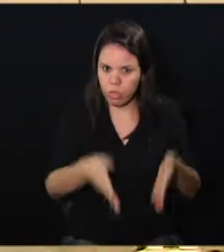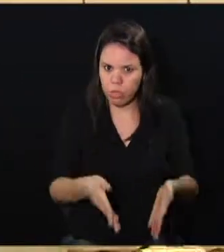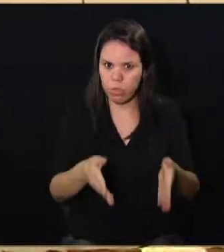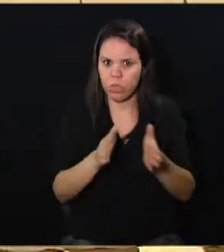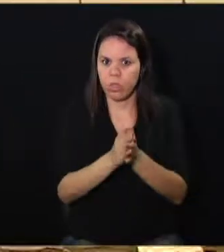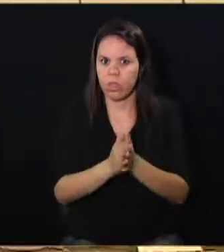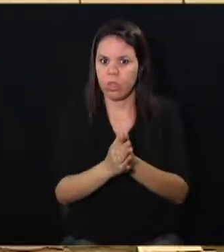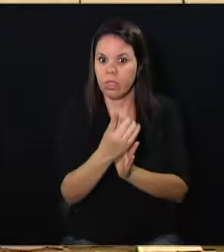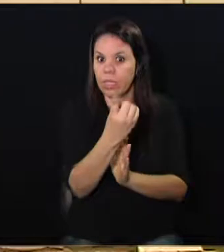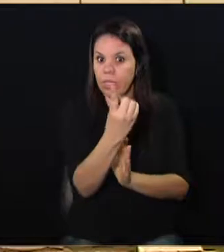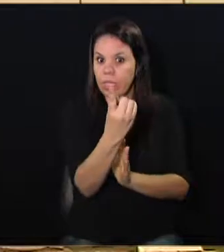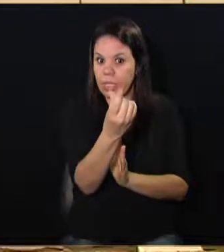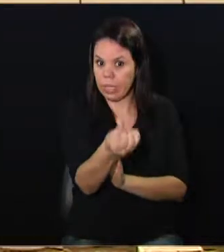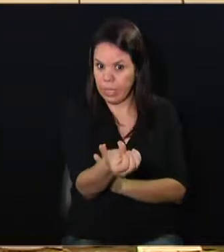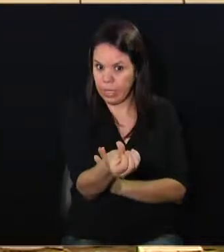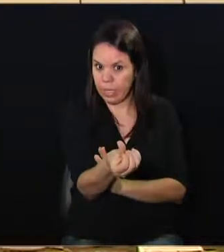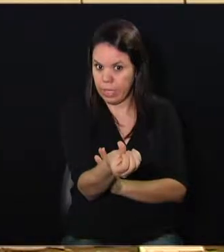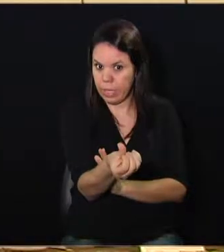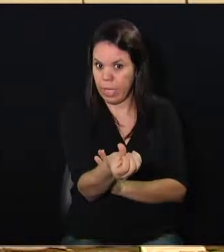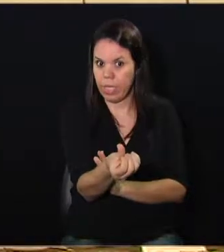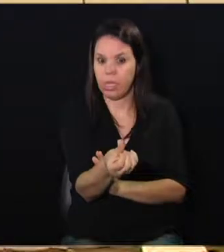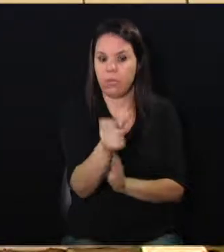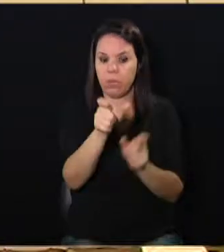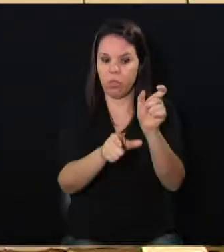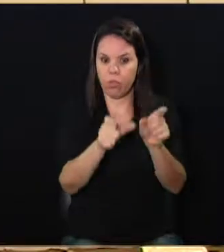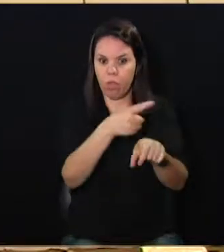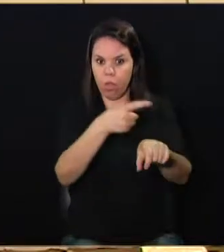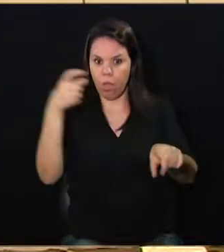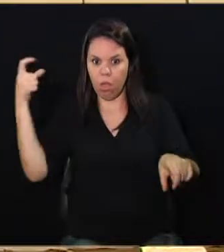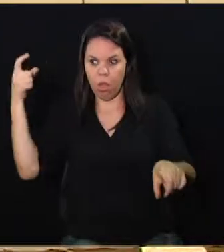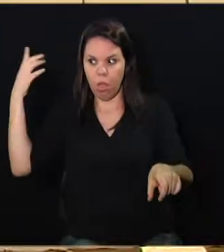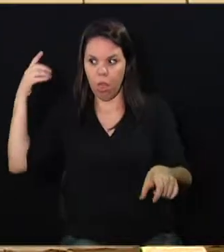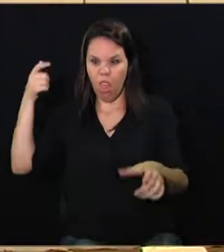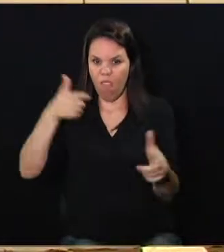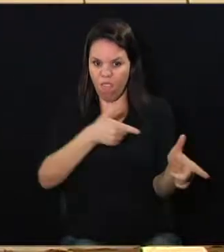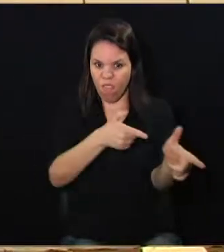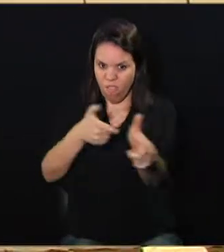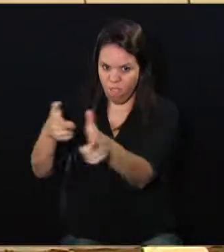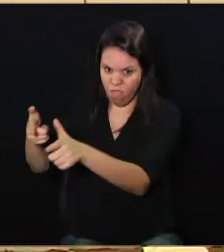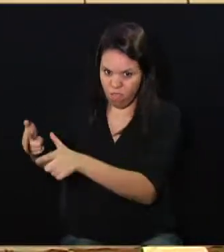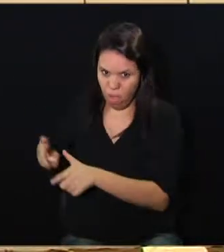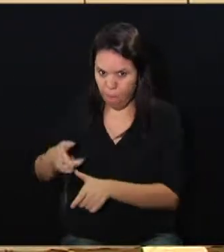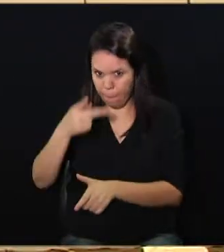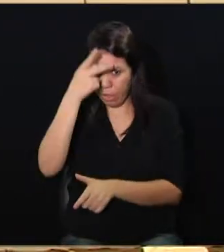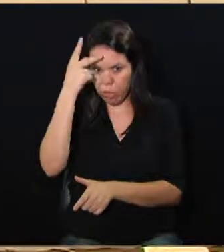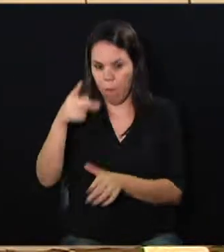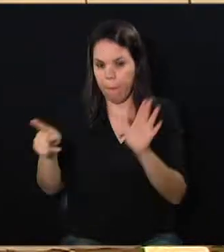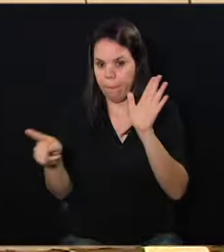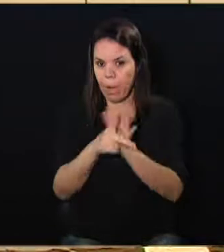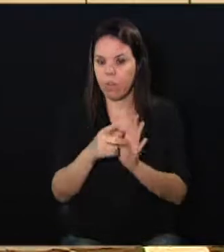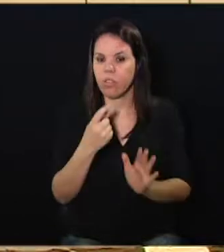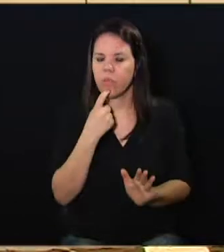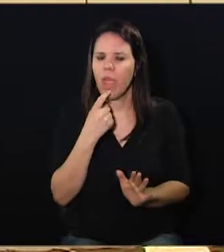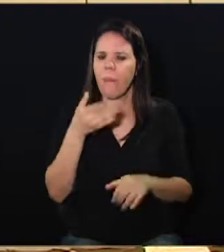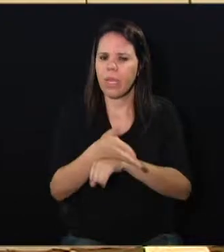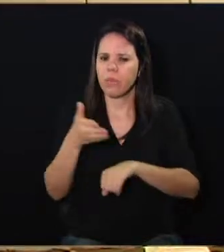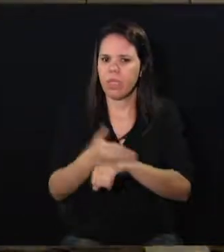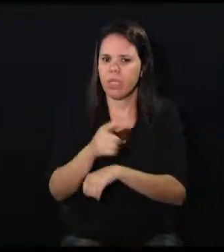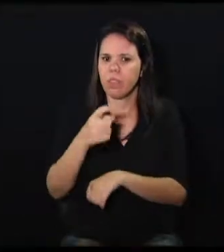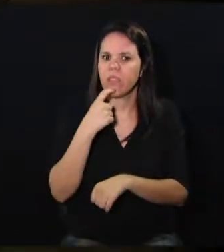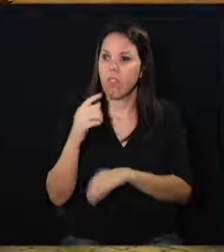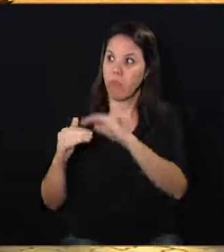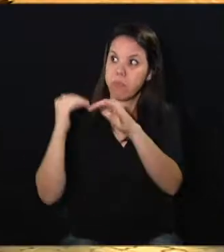enterrados 16 ex-combatentes campineiros. Mas a participação da cidade na Revolução vai